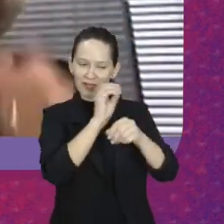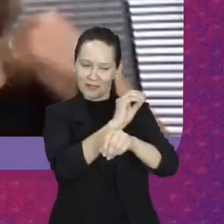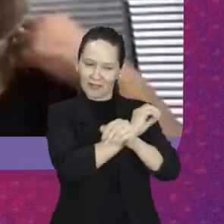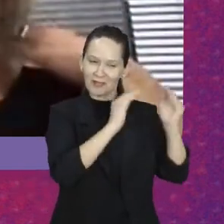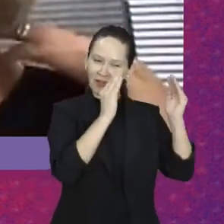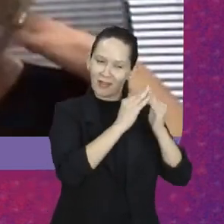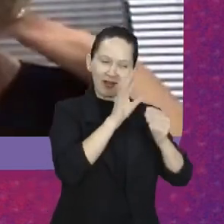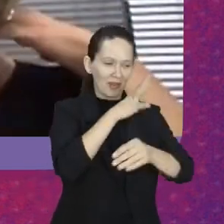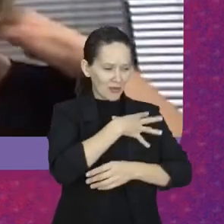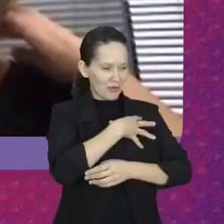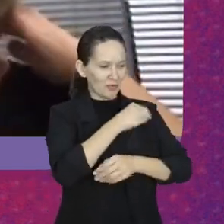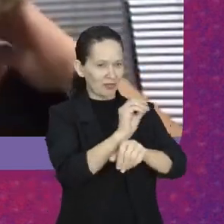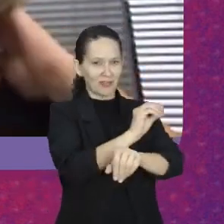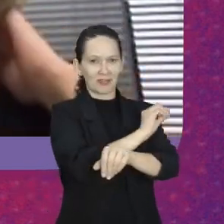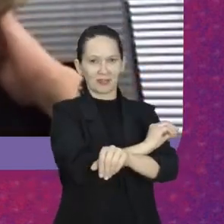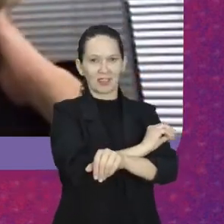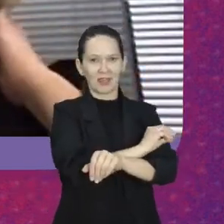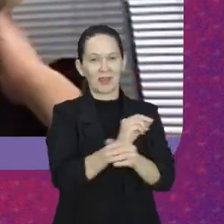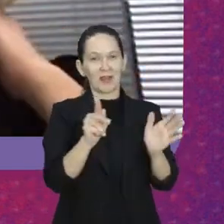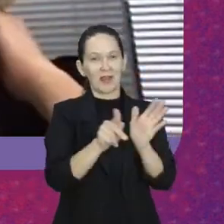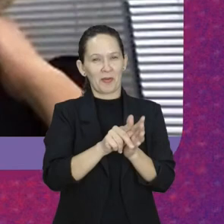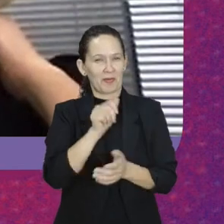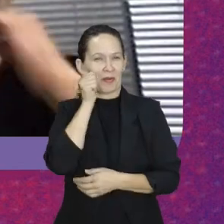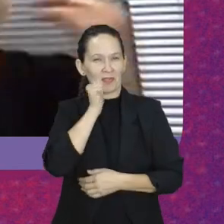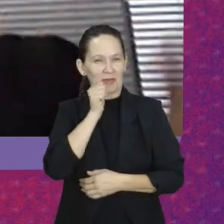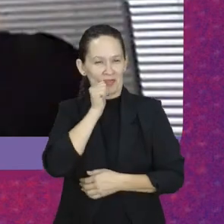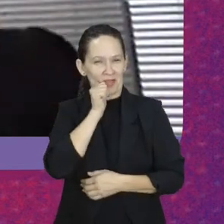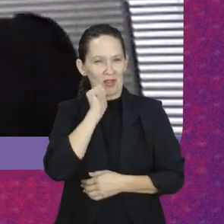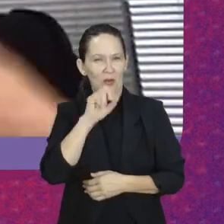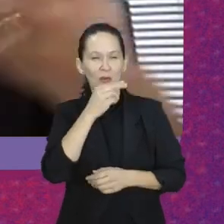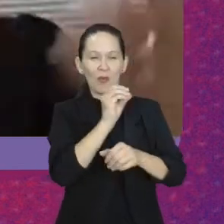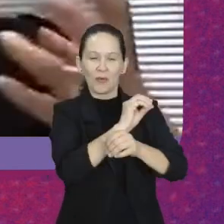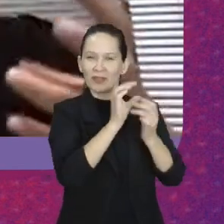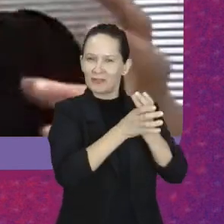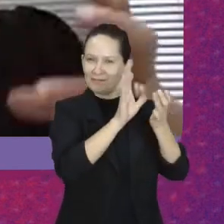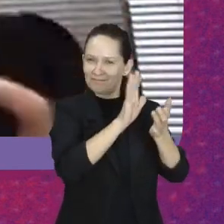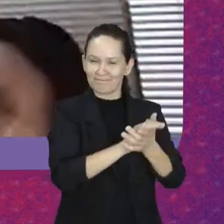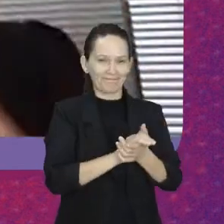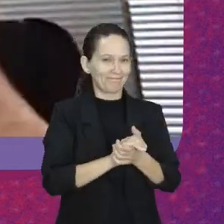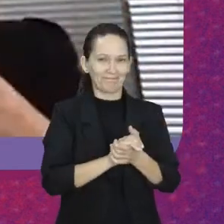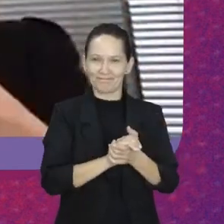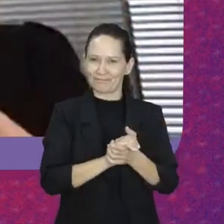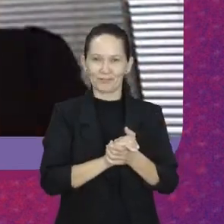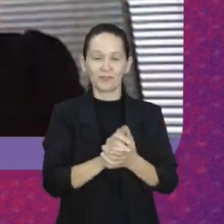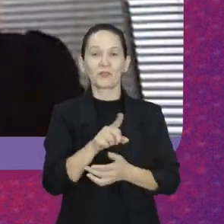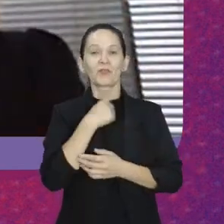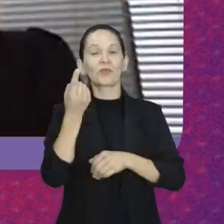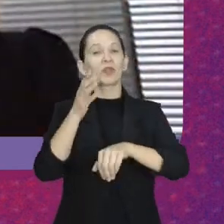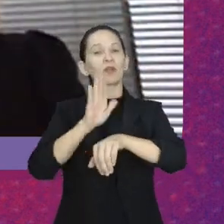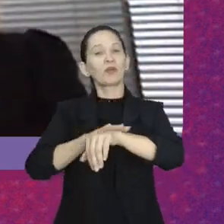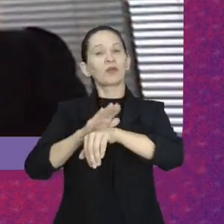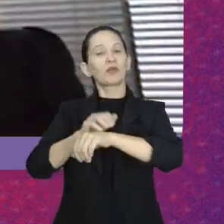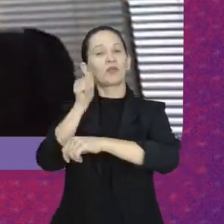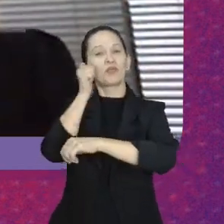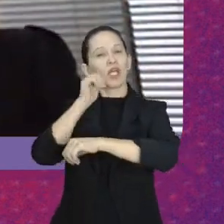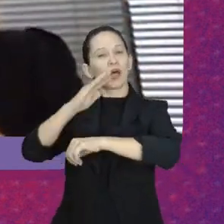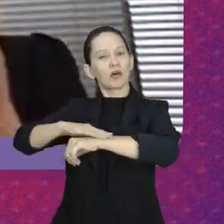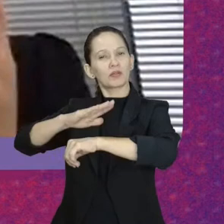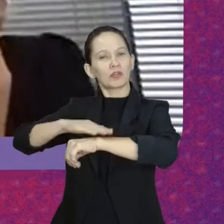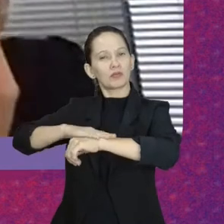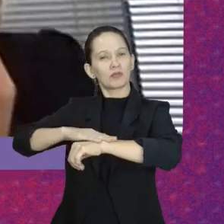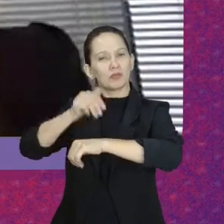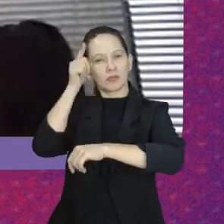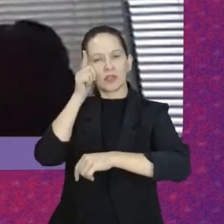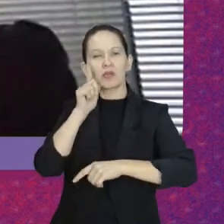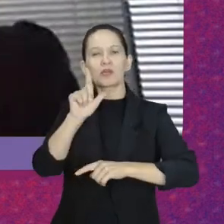dos filhos e do companheiro, e nós também tivermos autonomia, né,